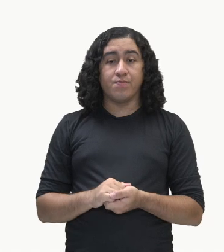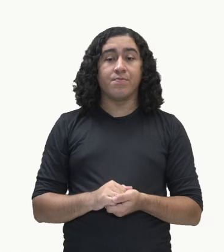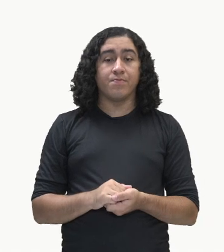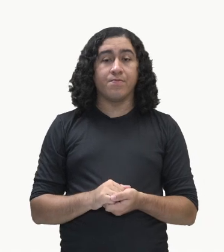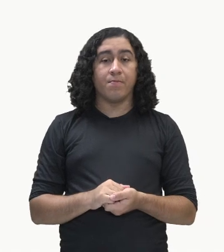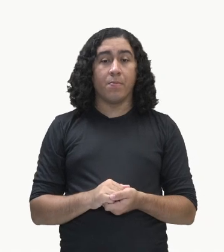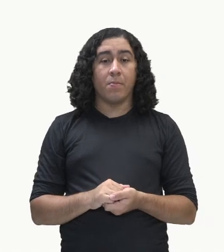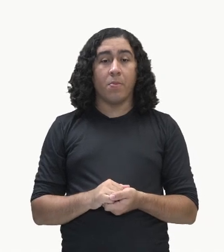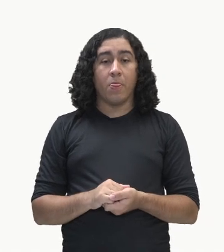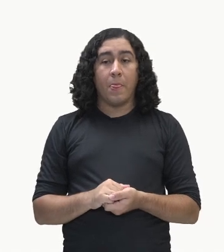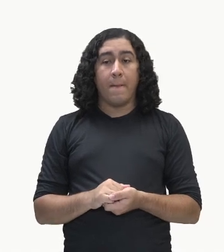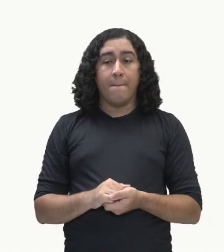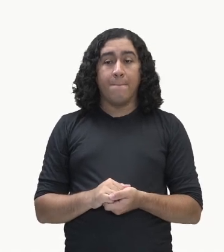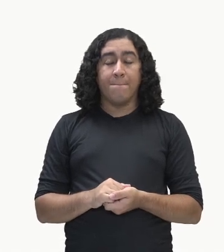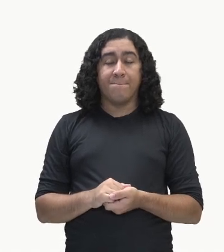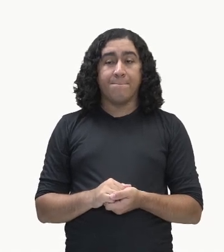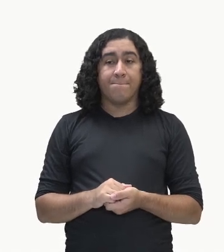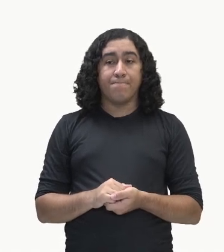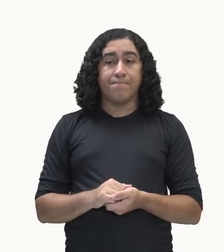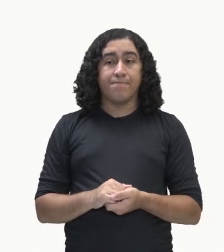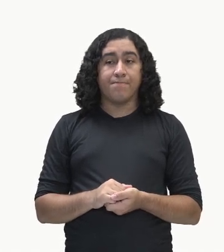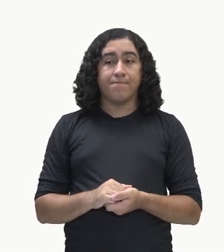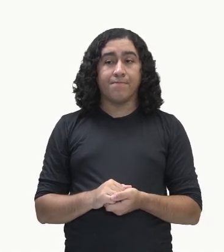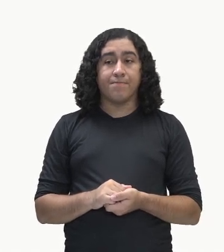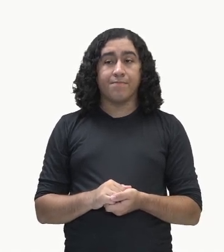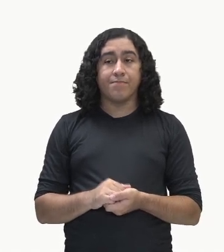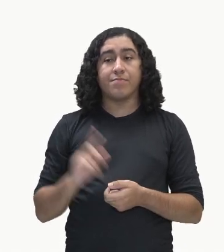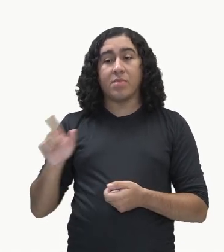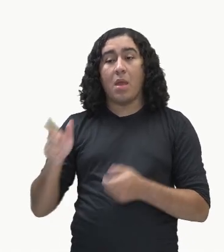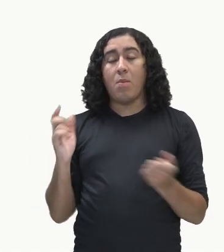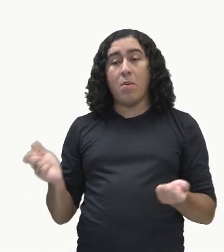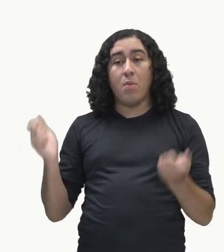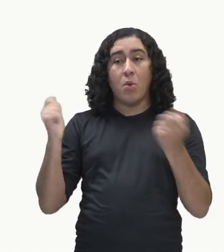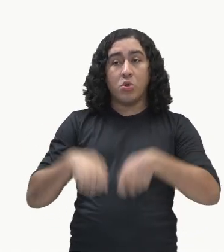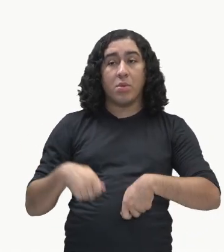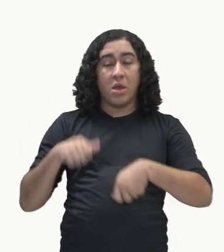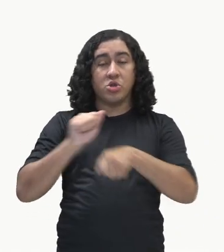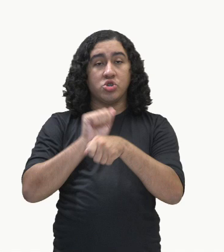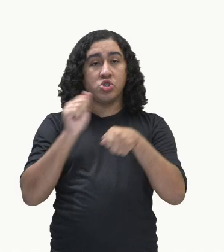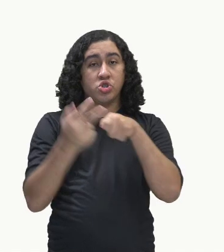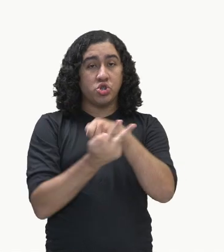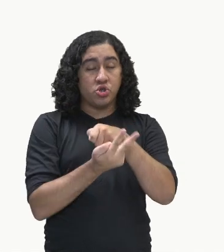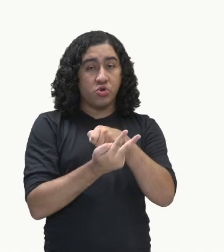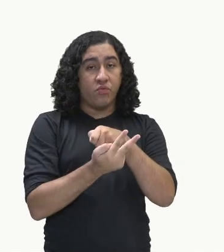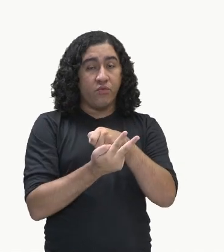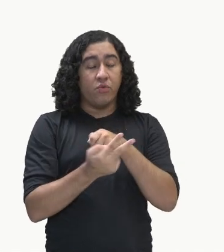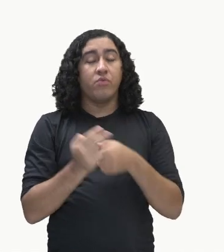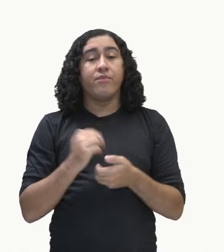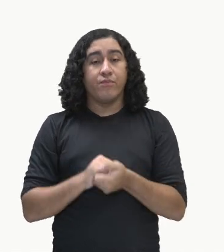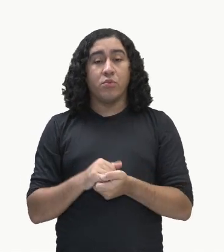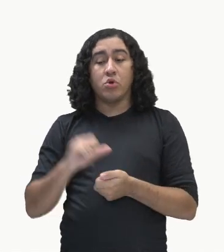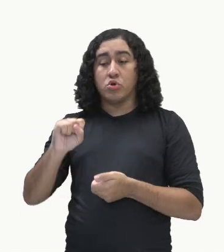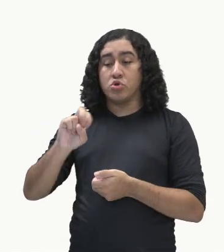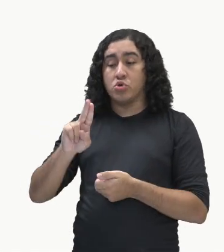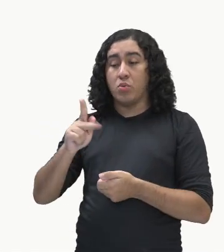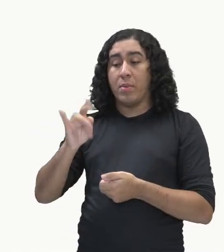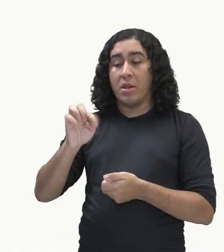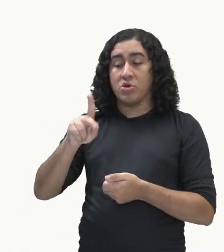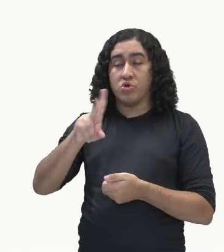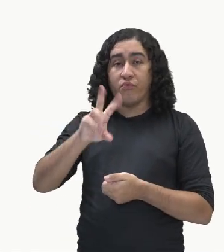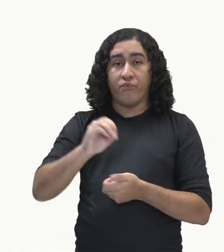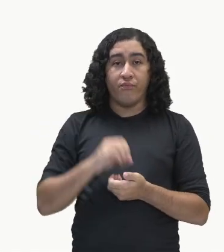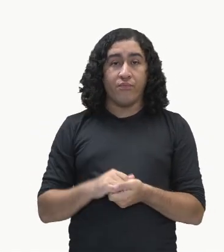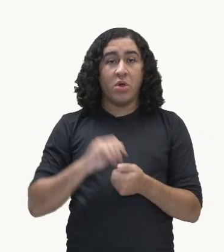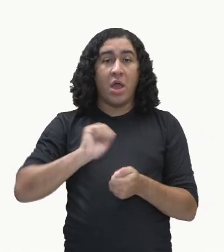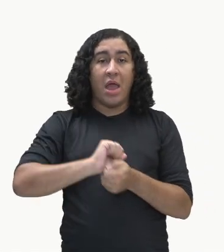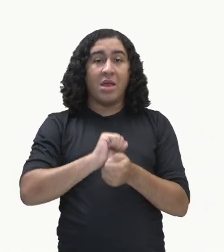aqui é uma forma, né, do adjetivo superlativo, né? Que é quando o meu adjetivo